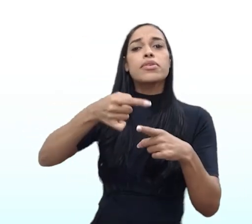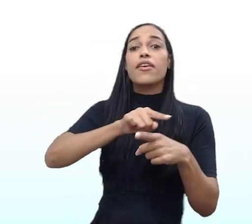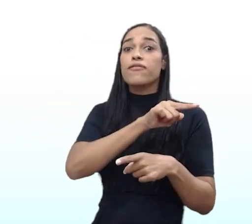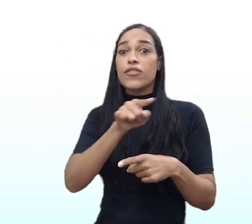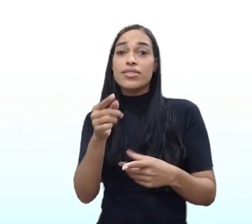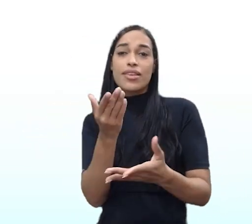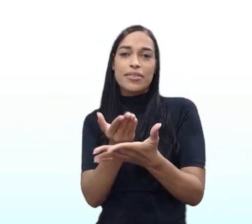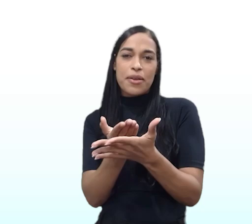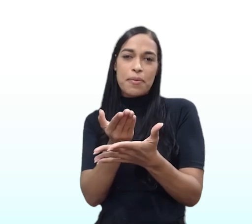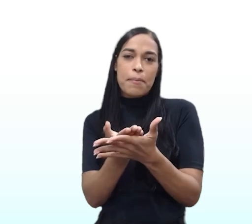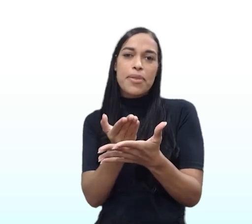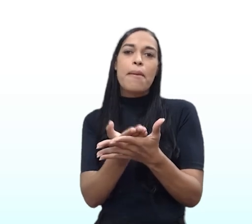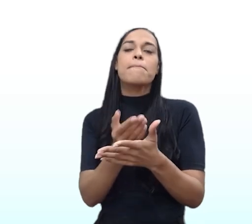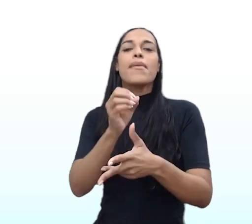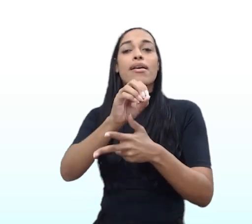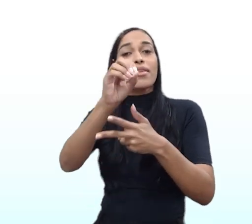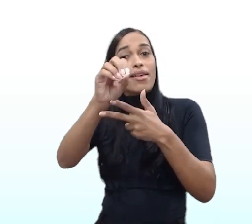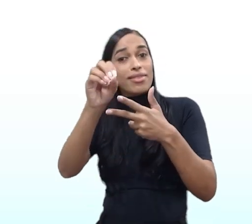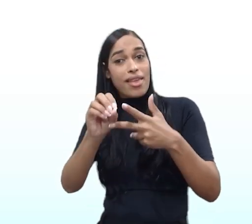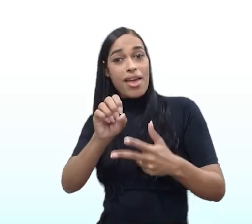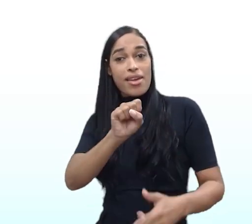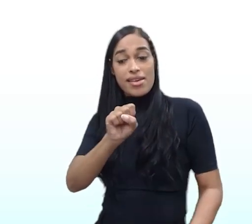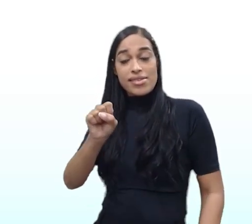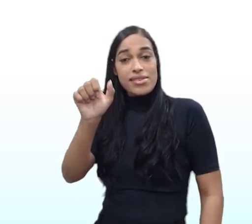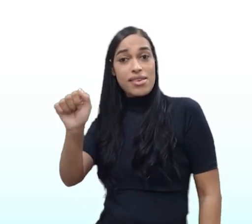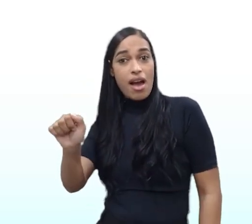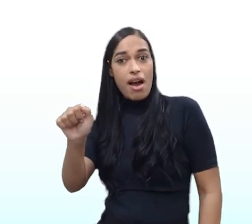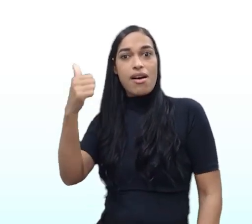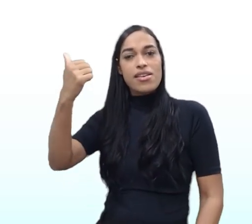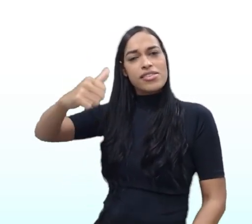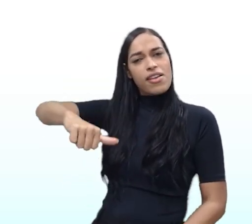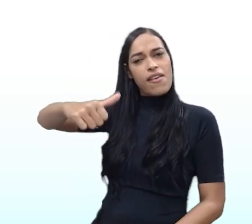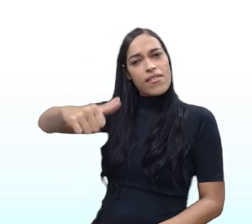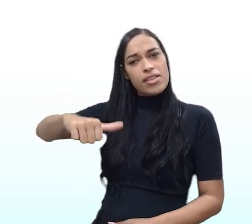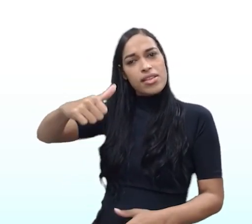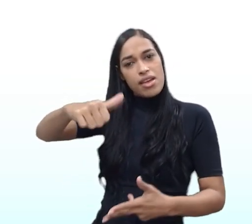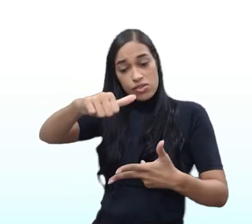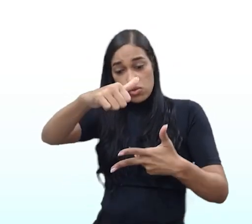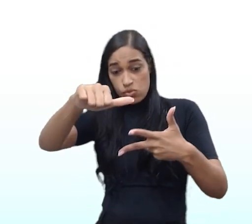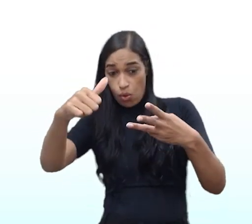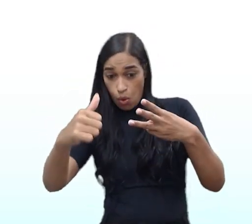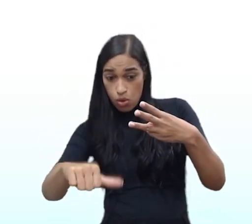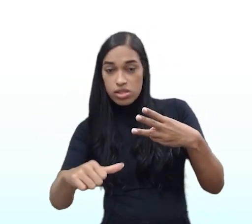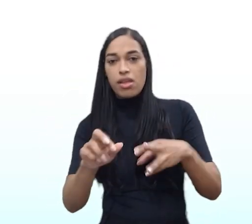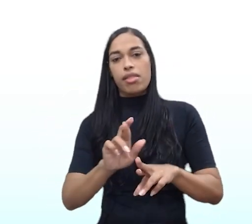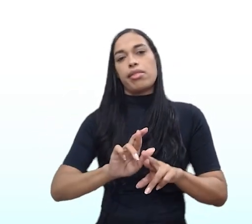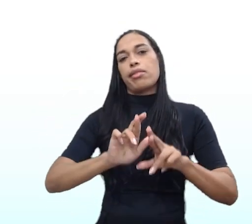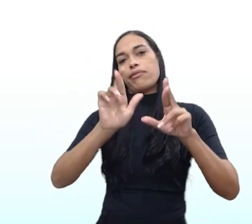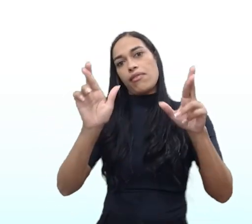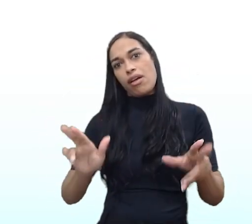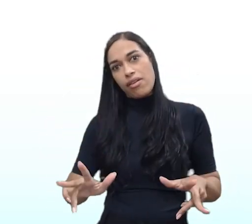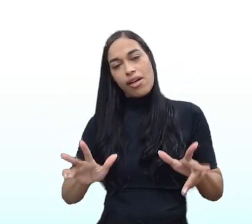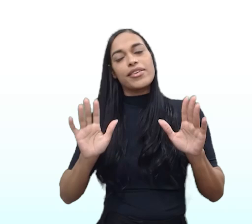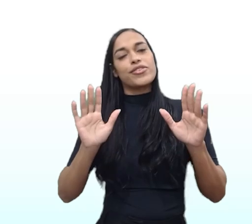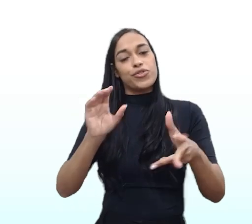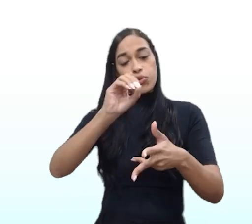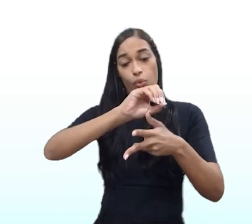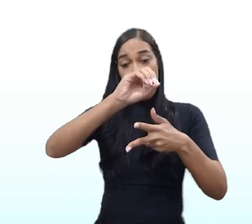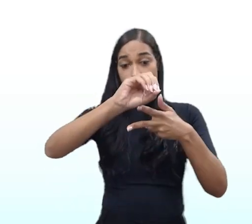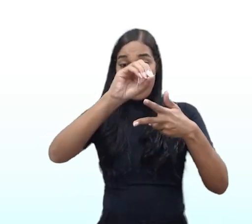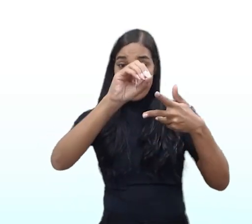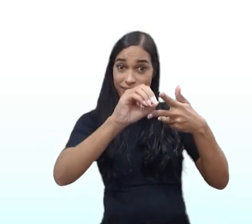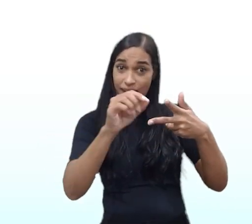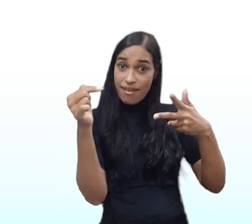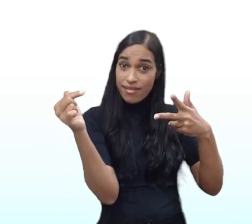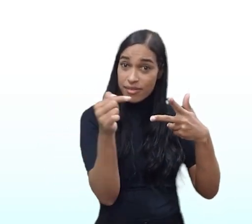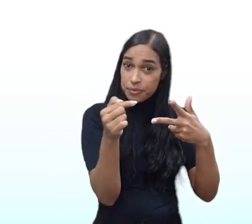no Prepara Enem e SSA. Ambas as avaliações são diferentes. Então, se liga aí que no Enem tem